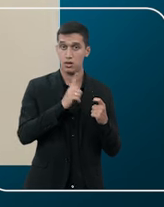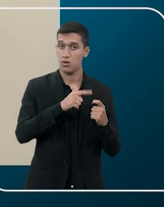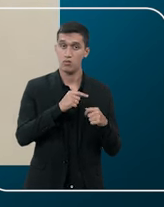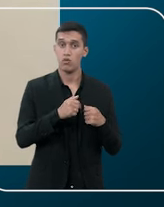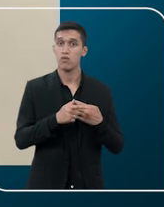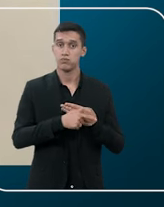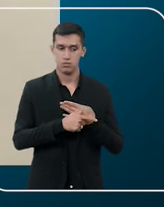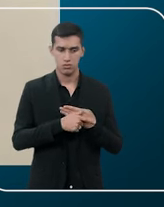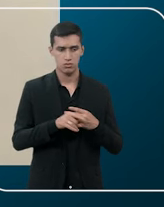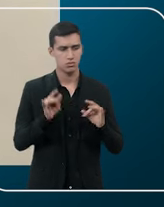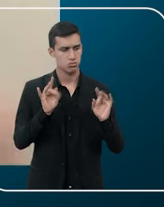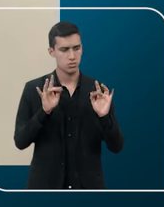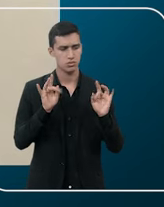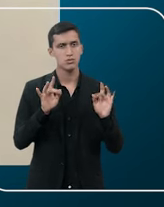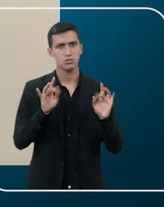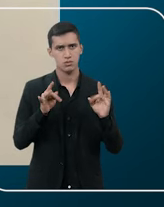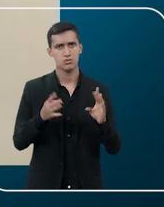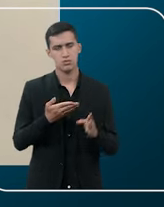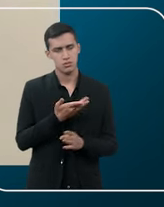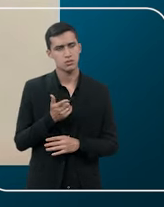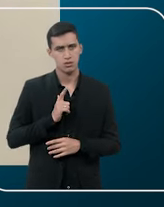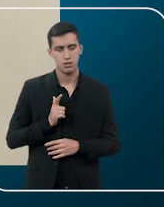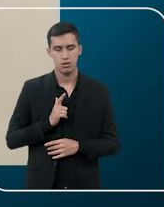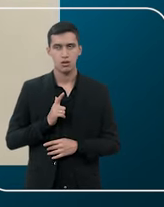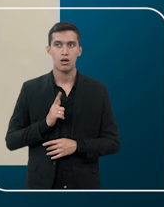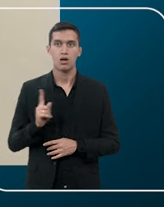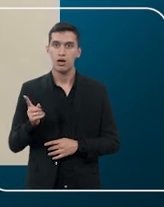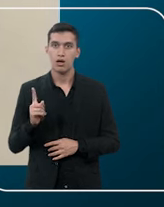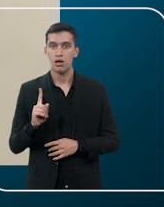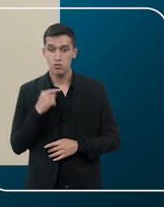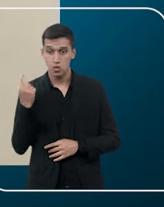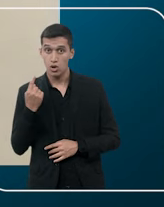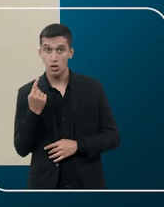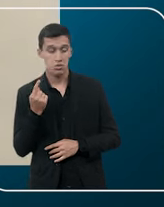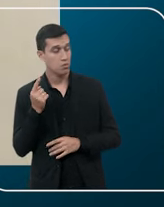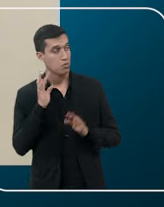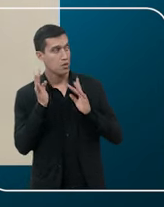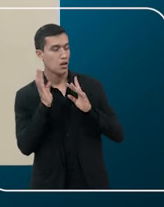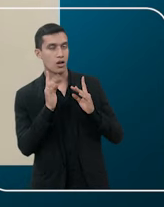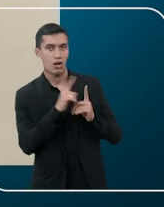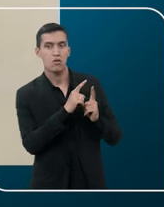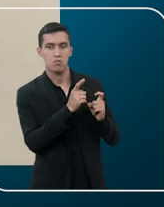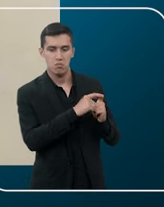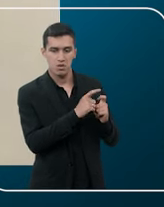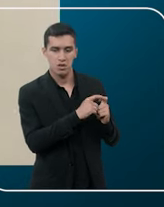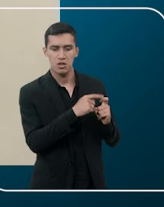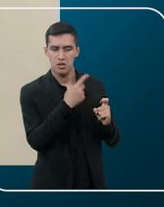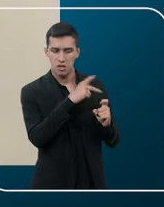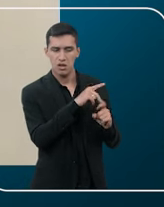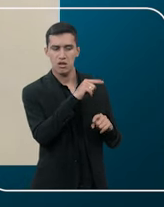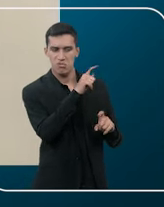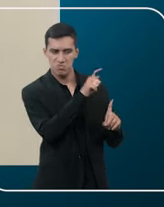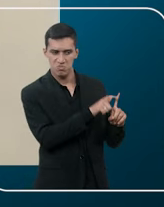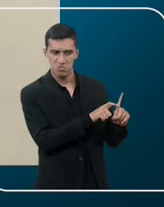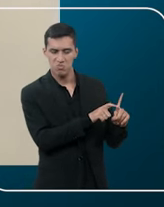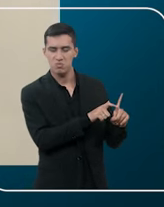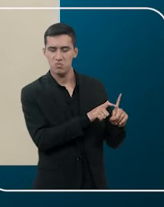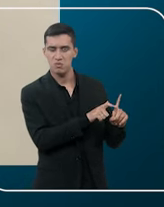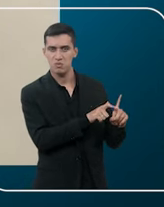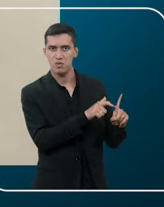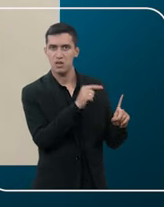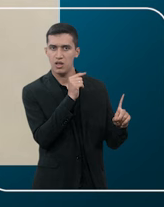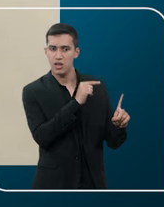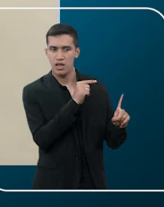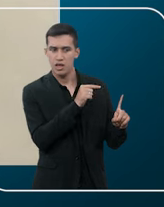muito nobre, muito prestigiada. Normalmente, a gente espera que, no exercício da medicina, o profissional ele não tenha